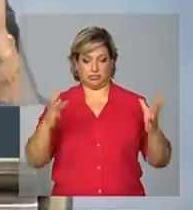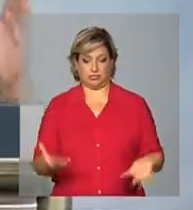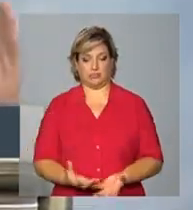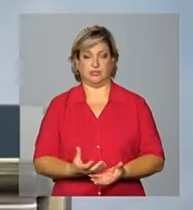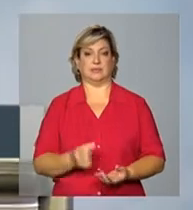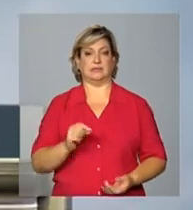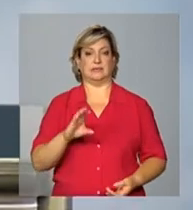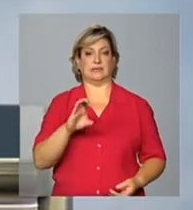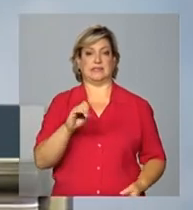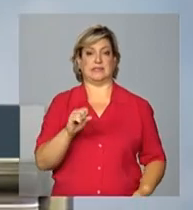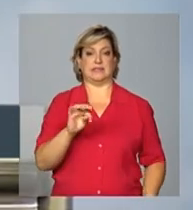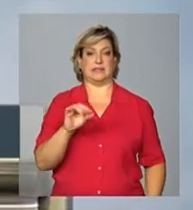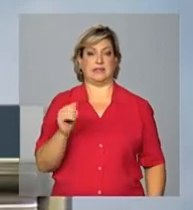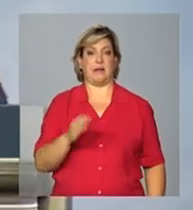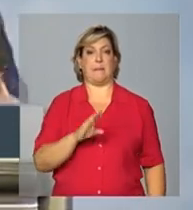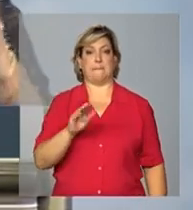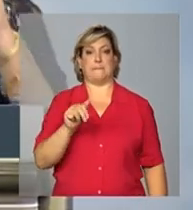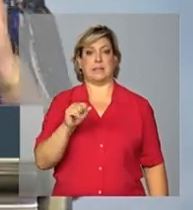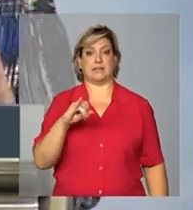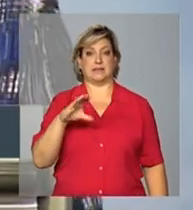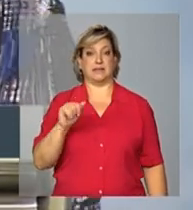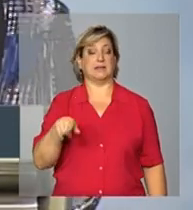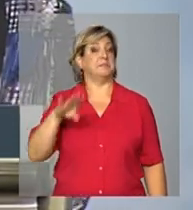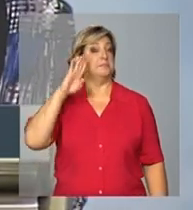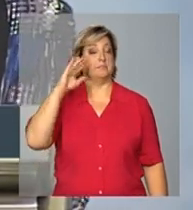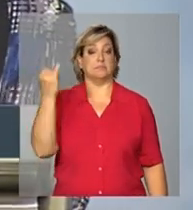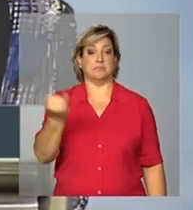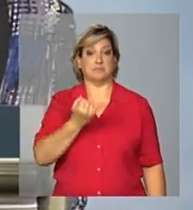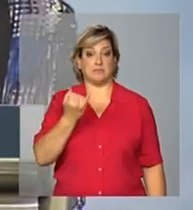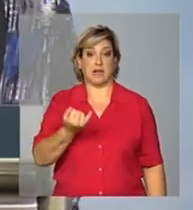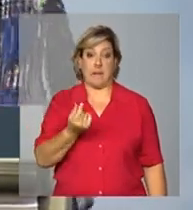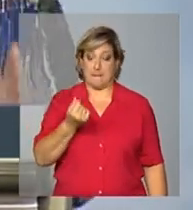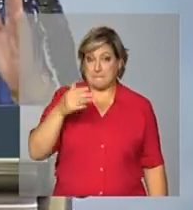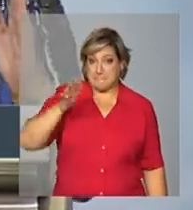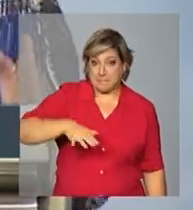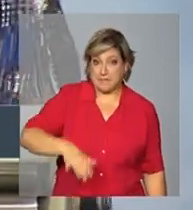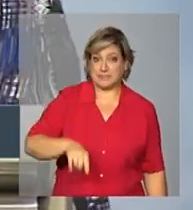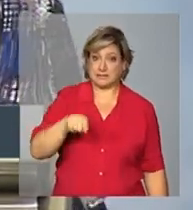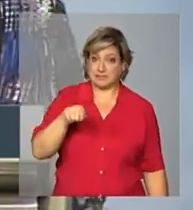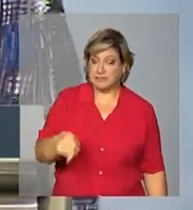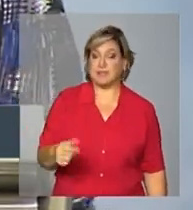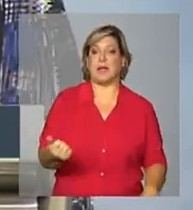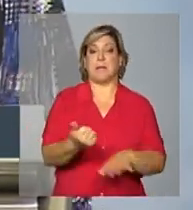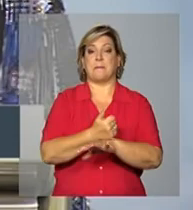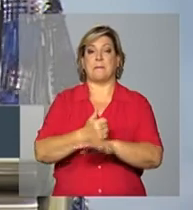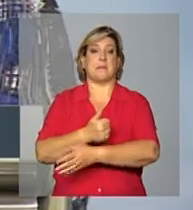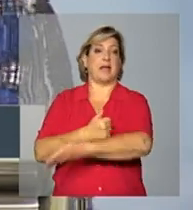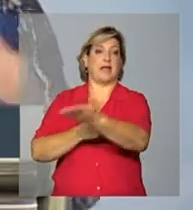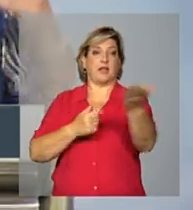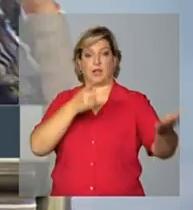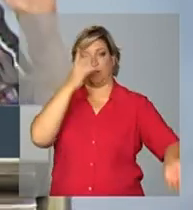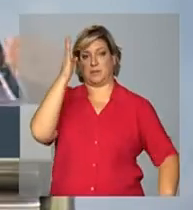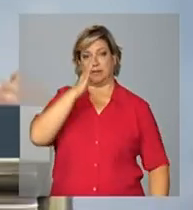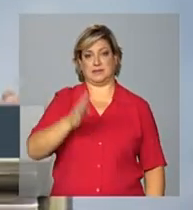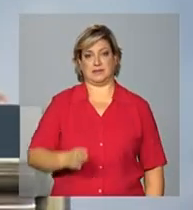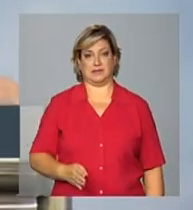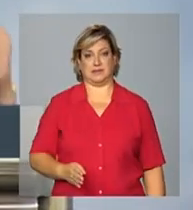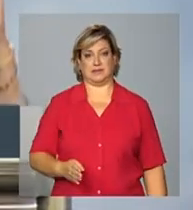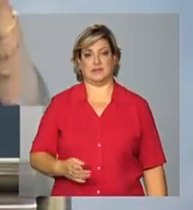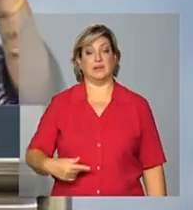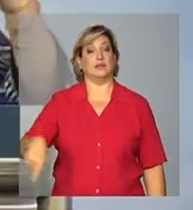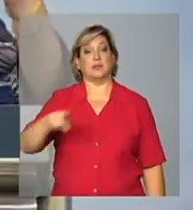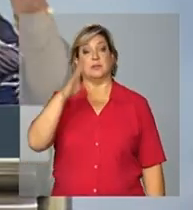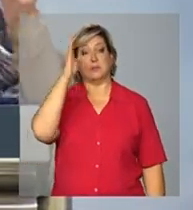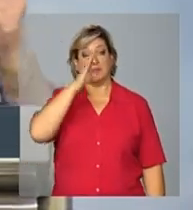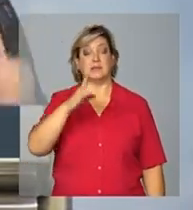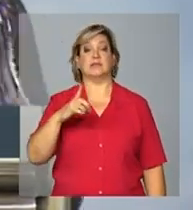ela é crucial. Quanto mais barata ela for, melhor para o Brasil. E o Brasil está